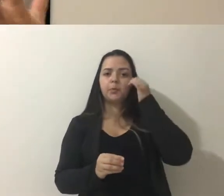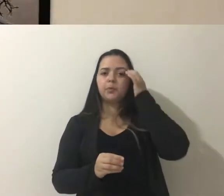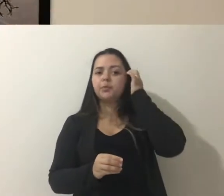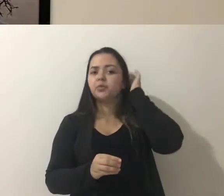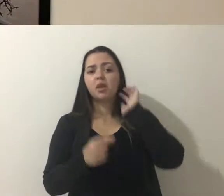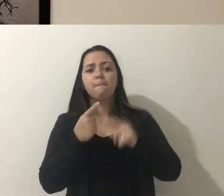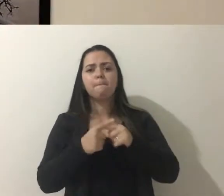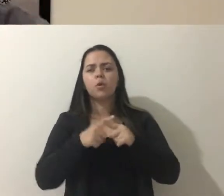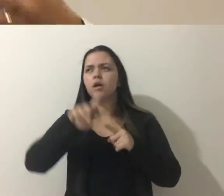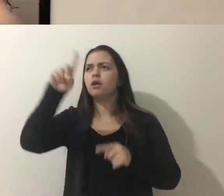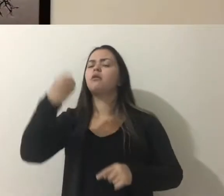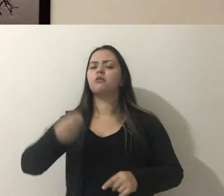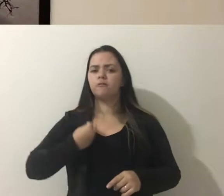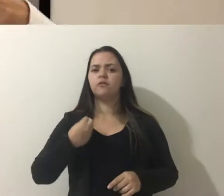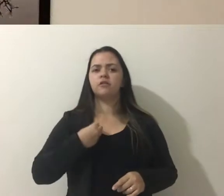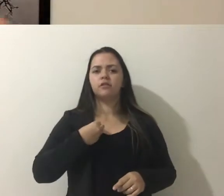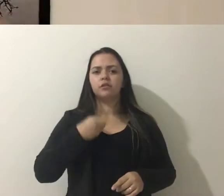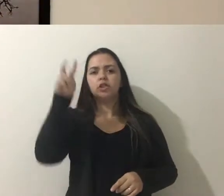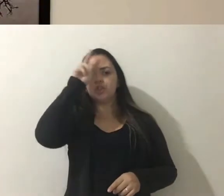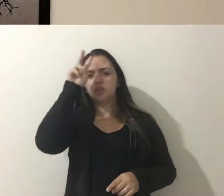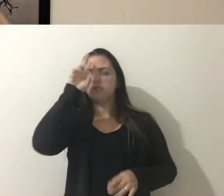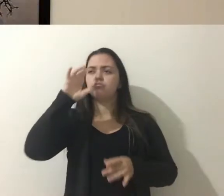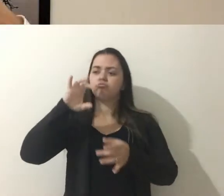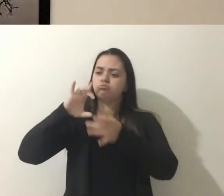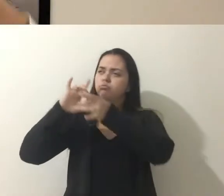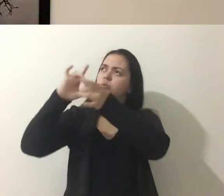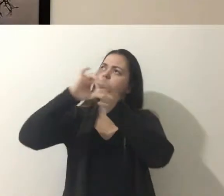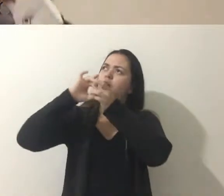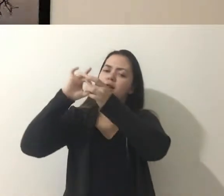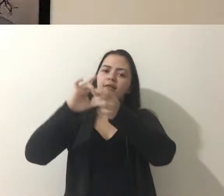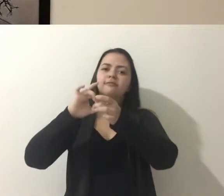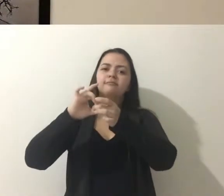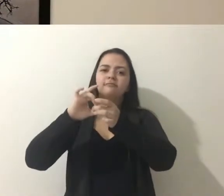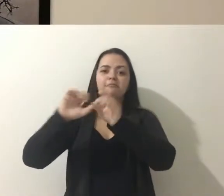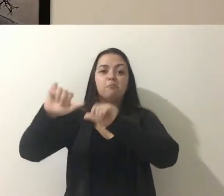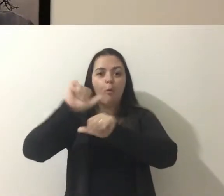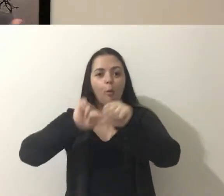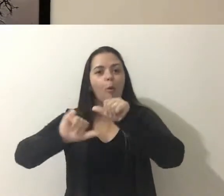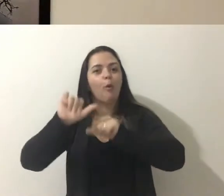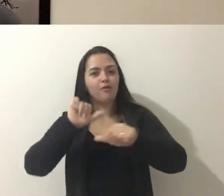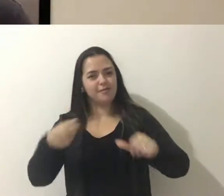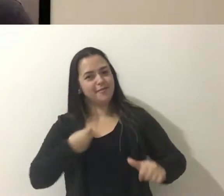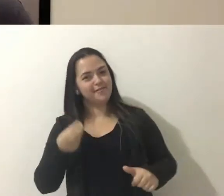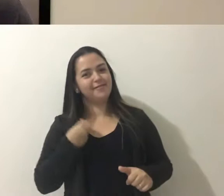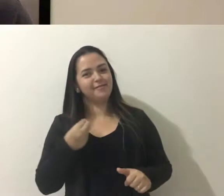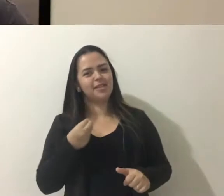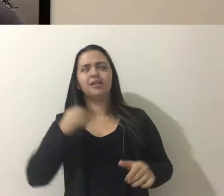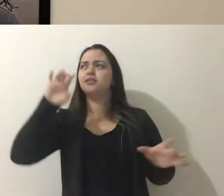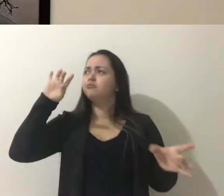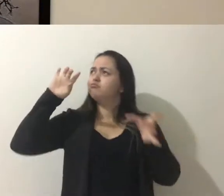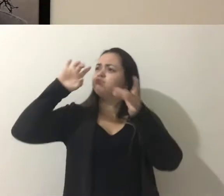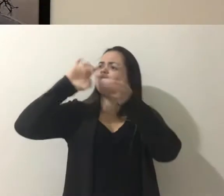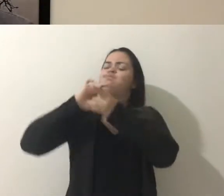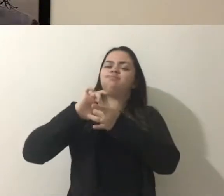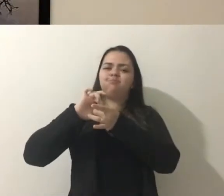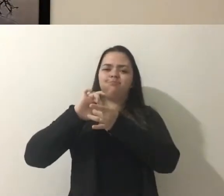Ele vive, a história do meu relacionamento com Ele agora muda. A minha vida com o Senhor